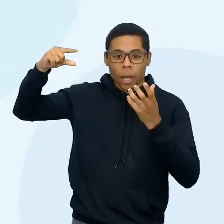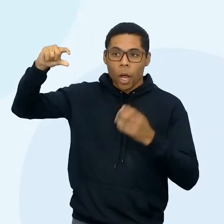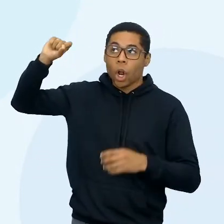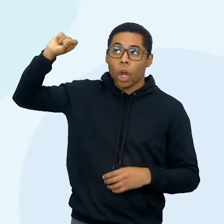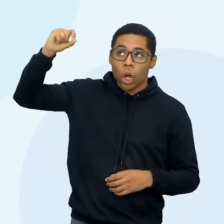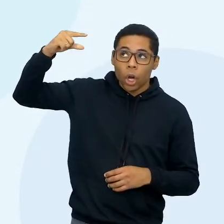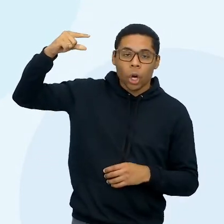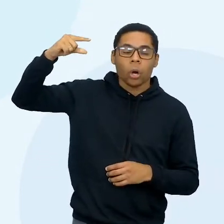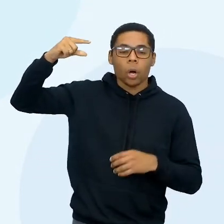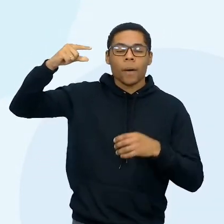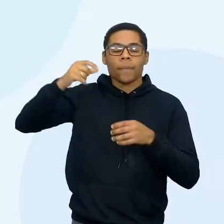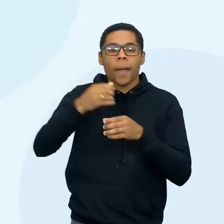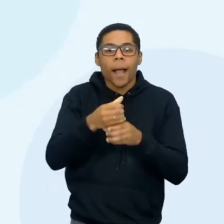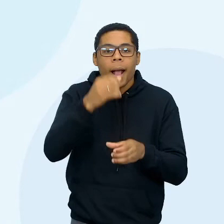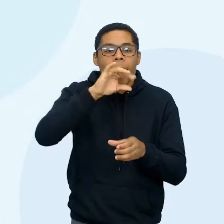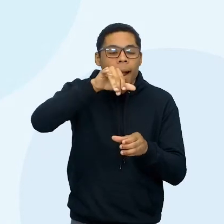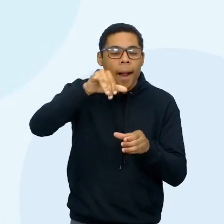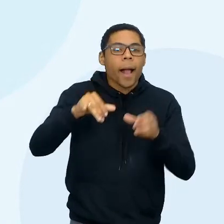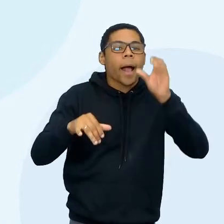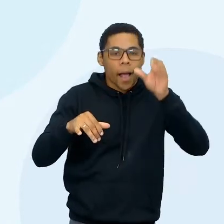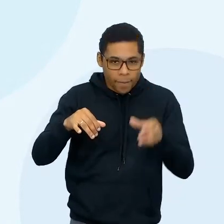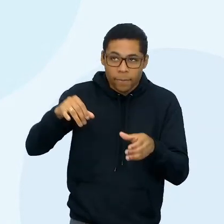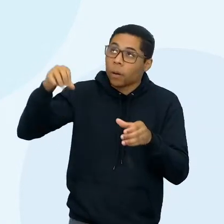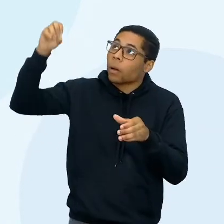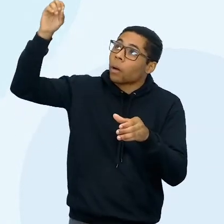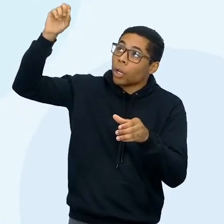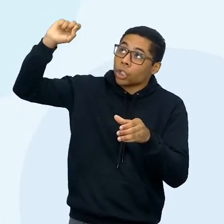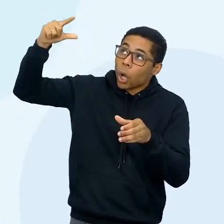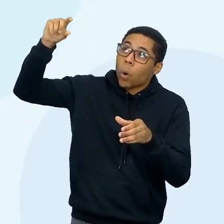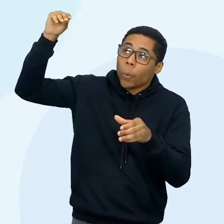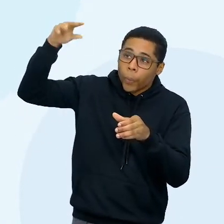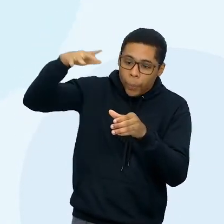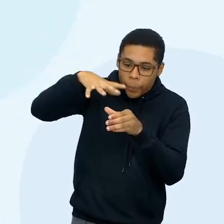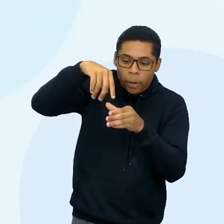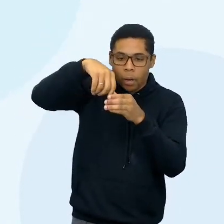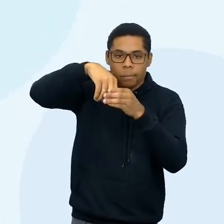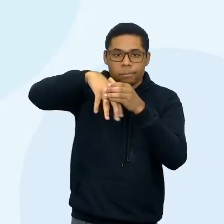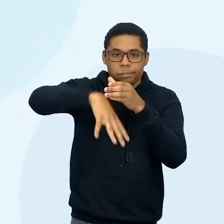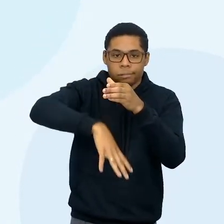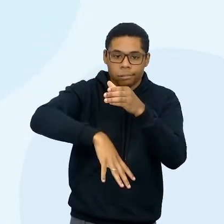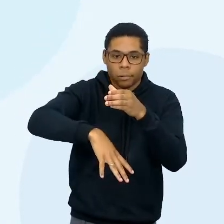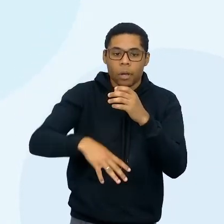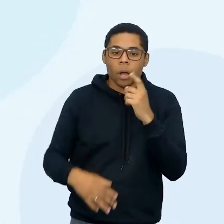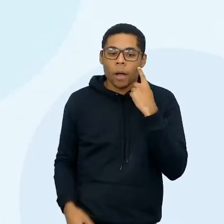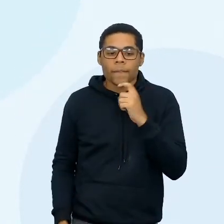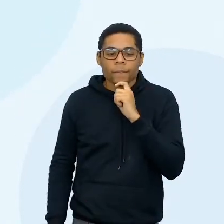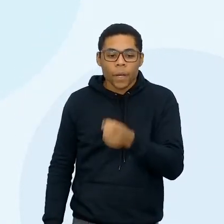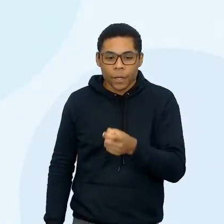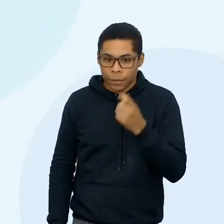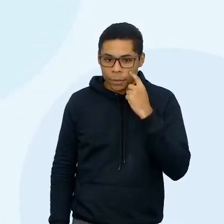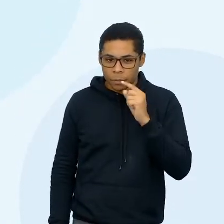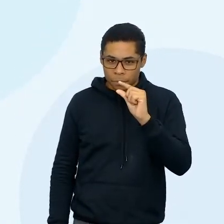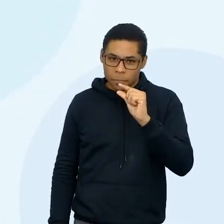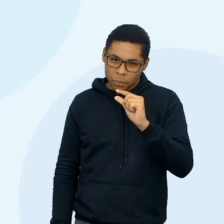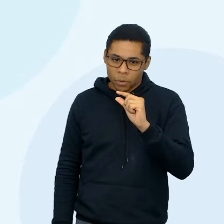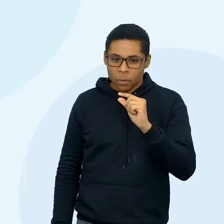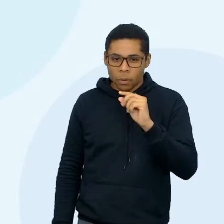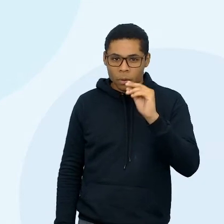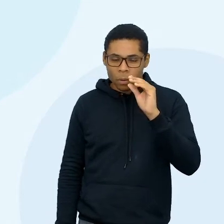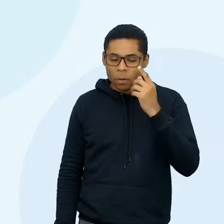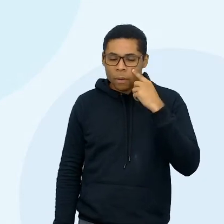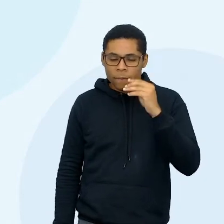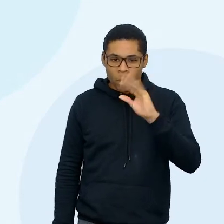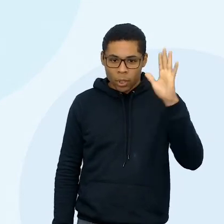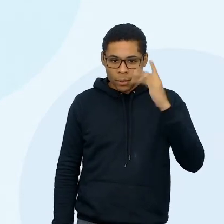né? Mas o que eu quero que aconteça na garrafa? Eu vou colocar aqui em verde, esse aqui está um pouquinho mais fosforescente, vamos ver